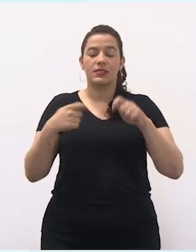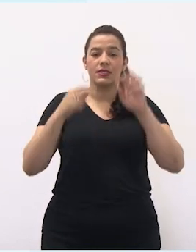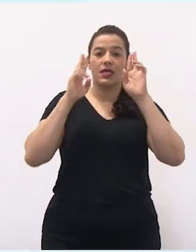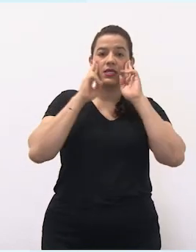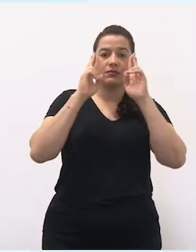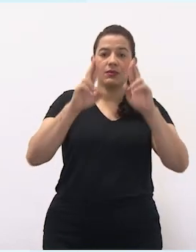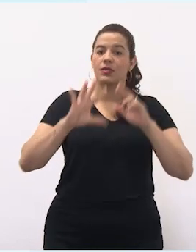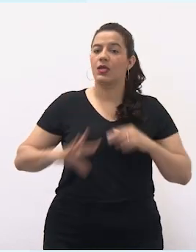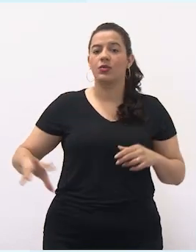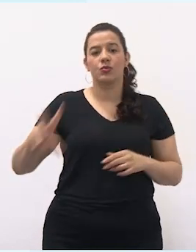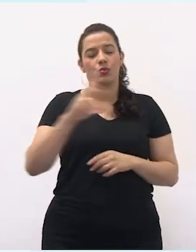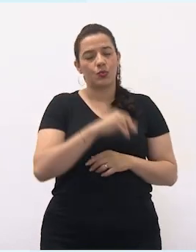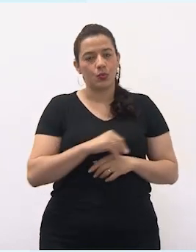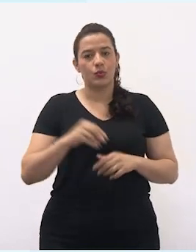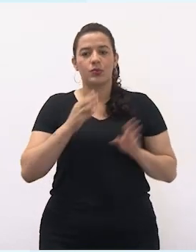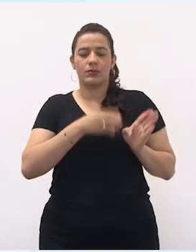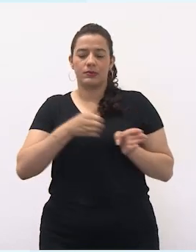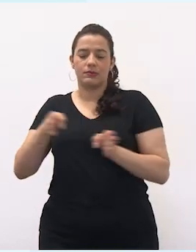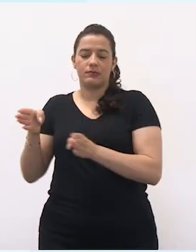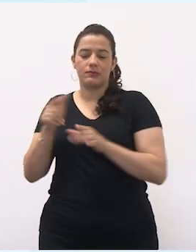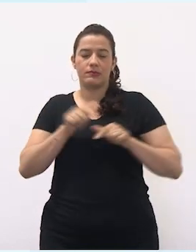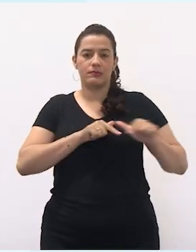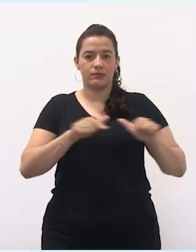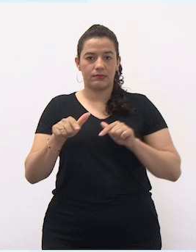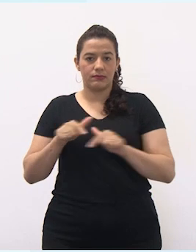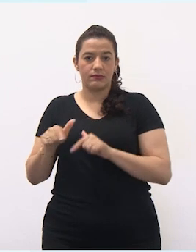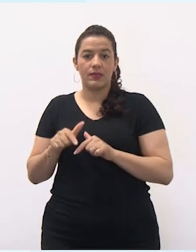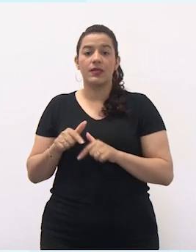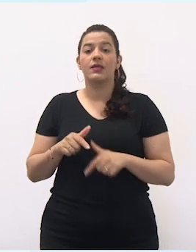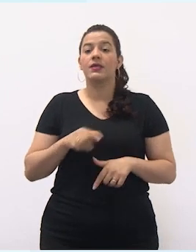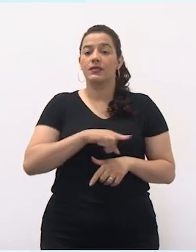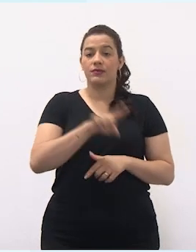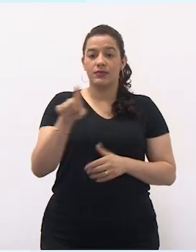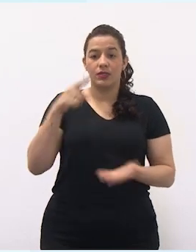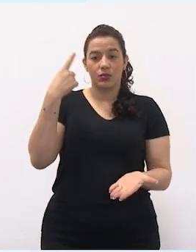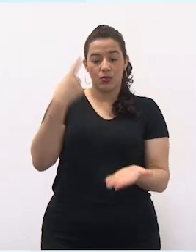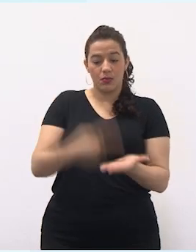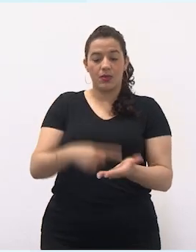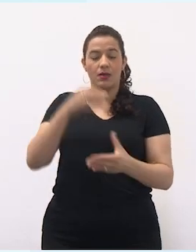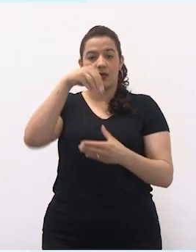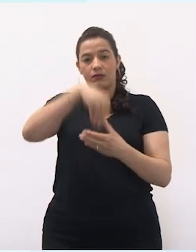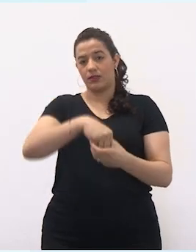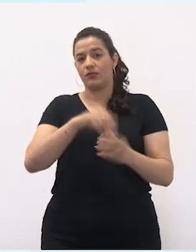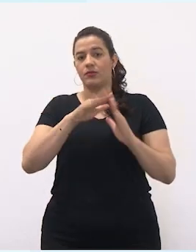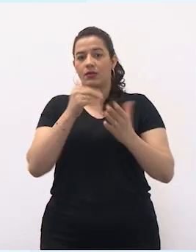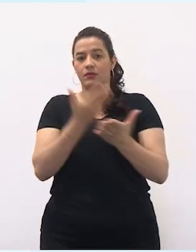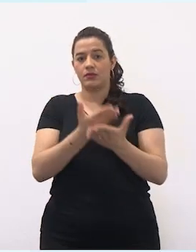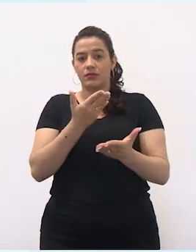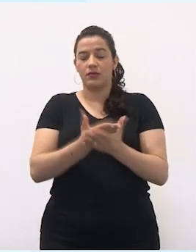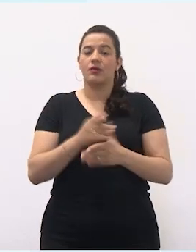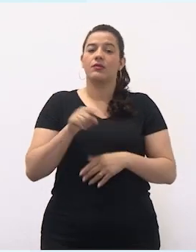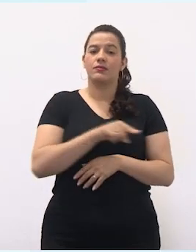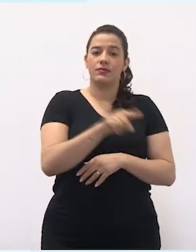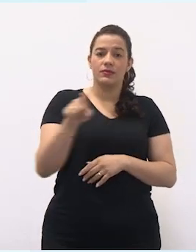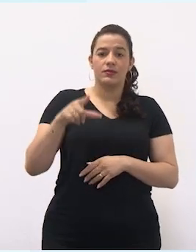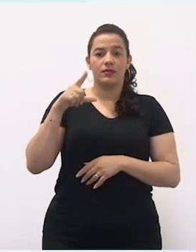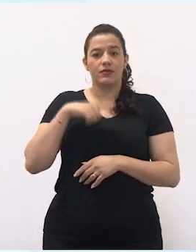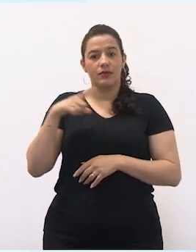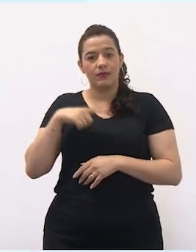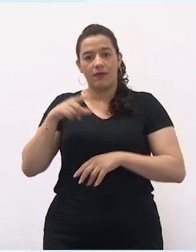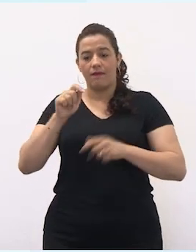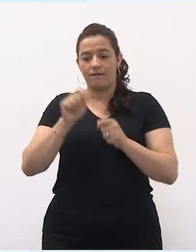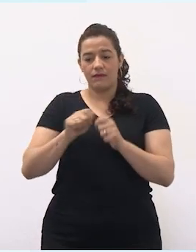essa dinâmica de trabalho, a partir do que for combinado dentro da unidade escolar, vocês vão realizar a